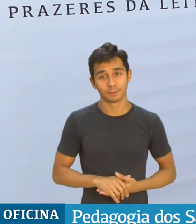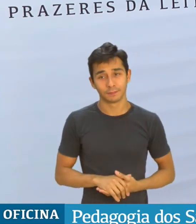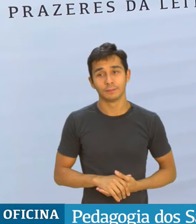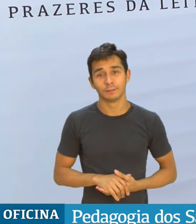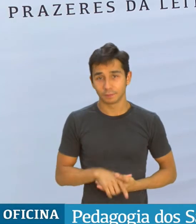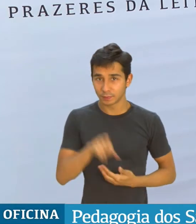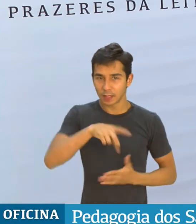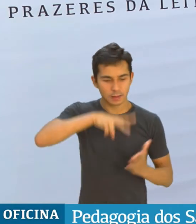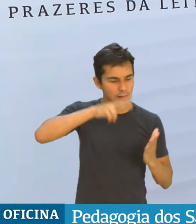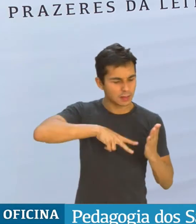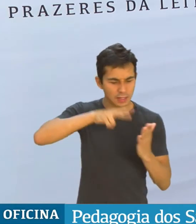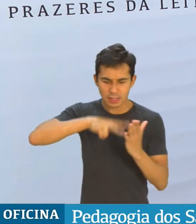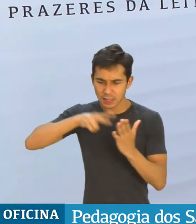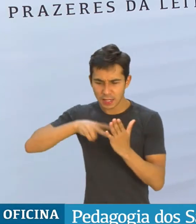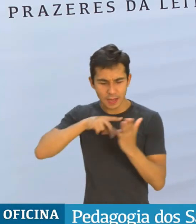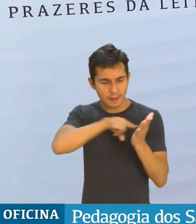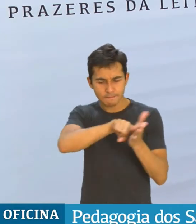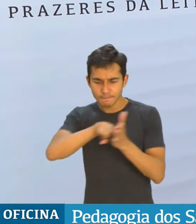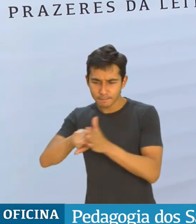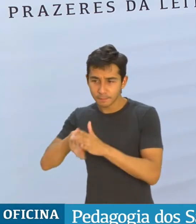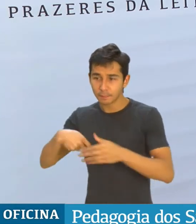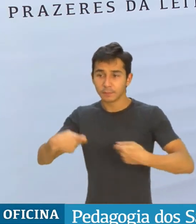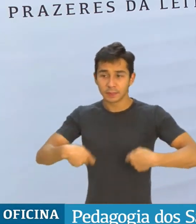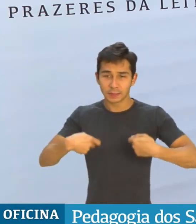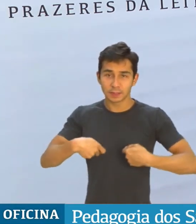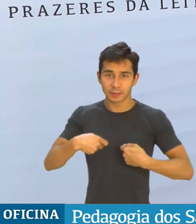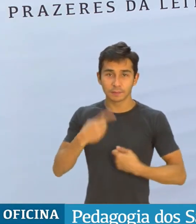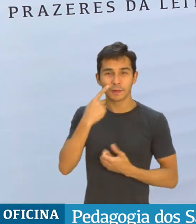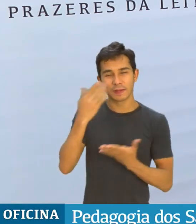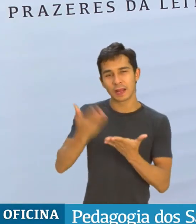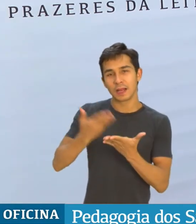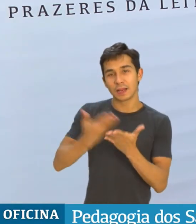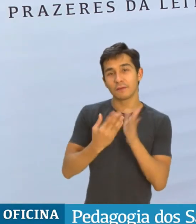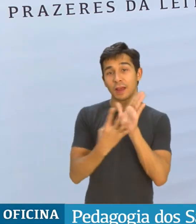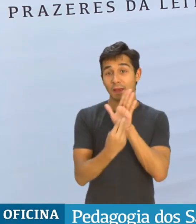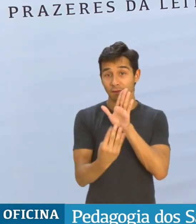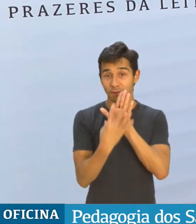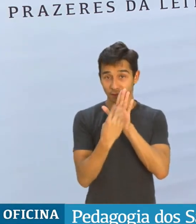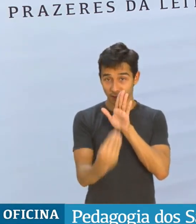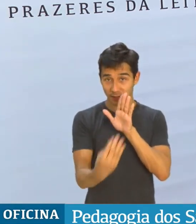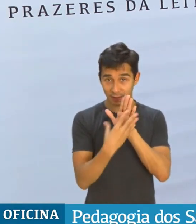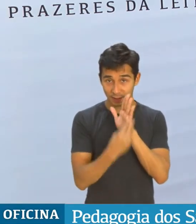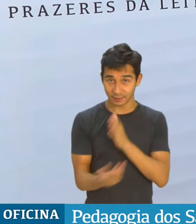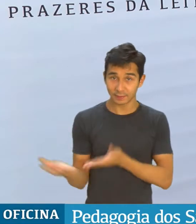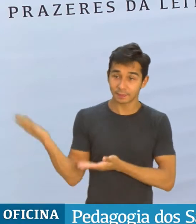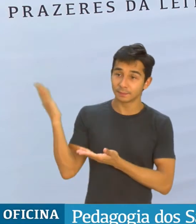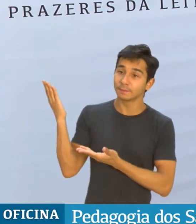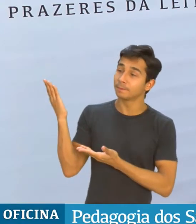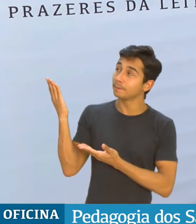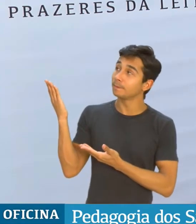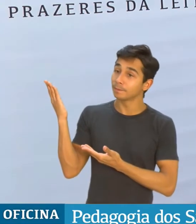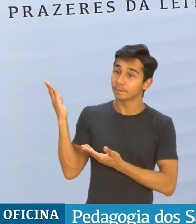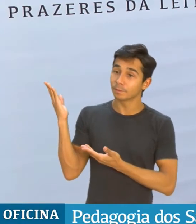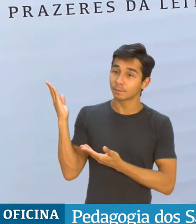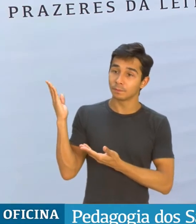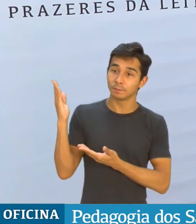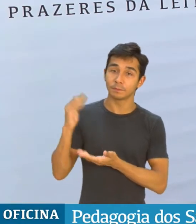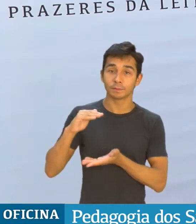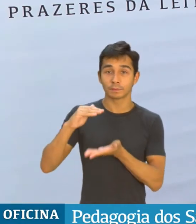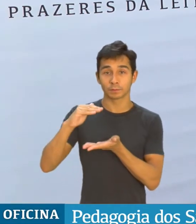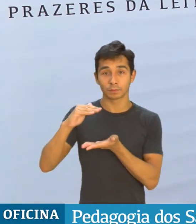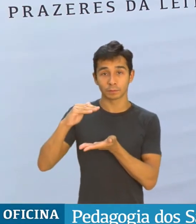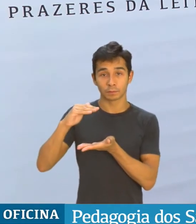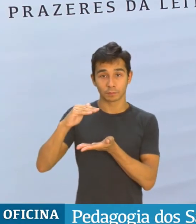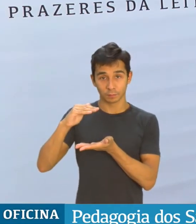ter essas referências. Hoje mesmo aqui eu trouxe várias referências. Vou trazer mais uma até, que é essa coleção